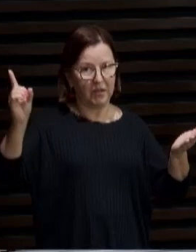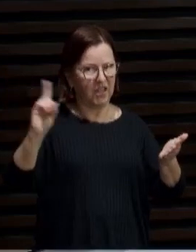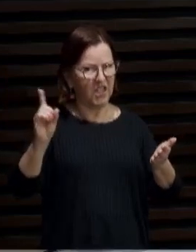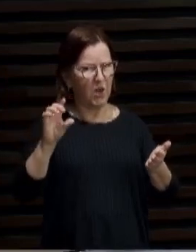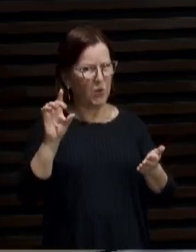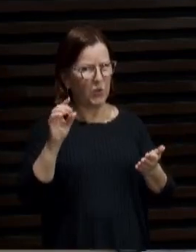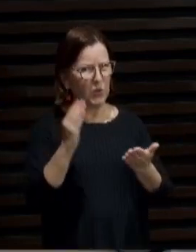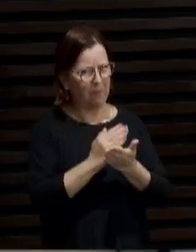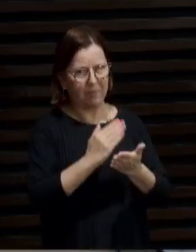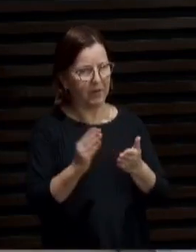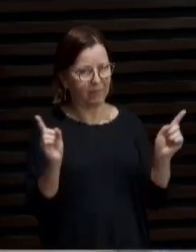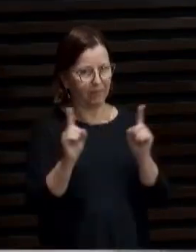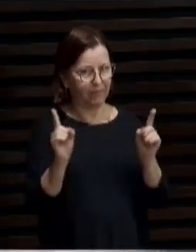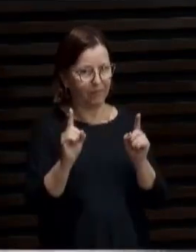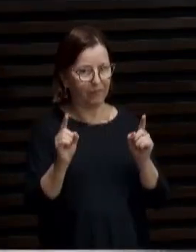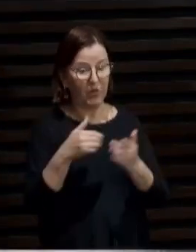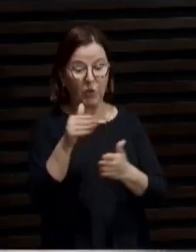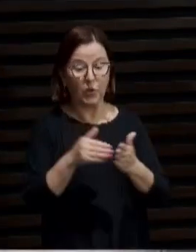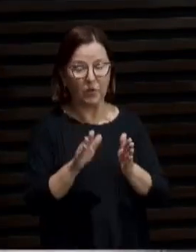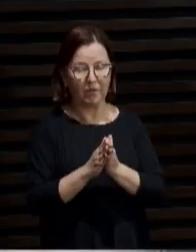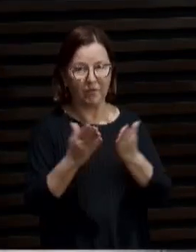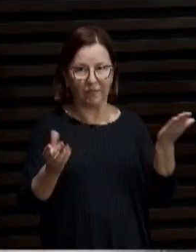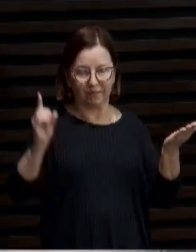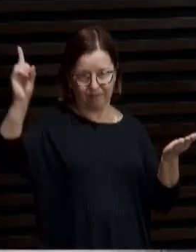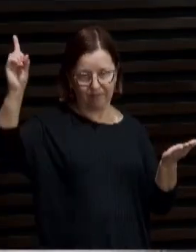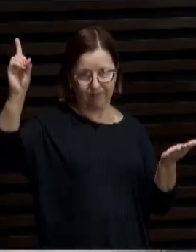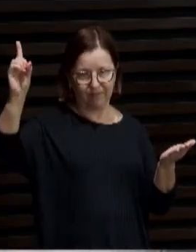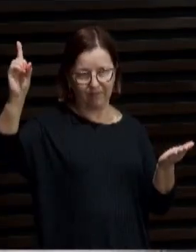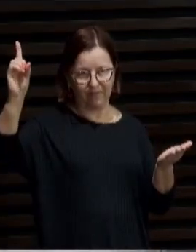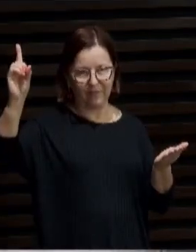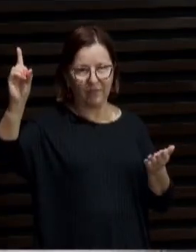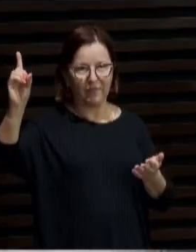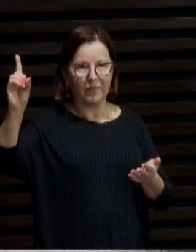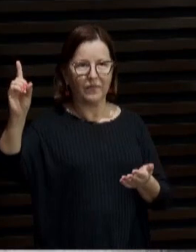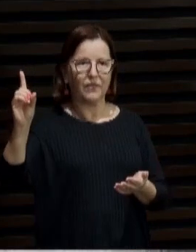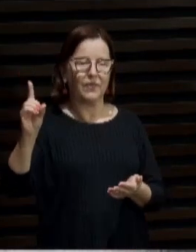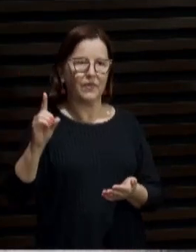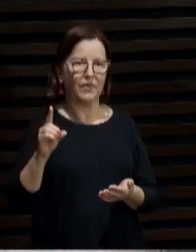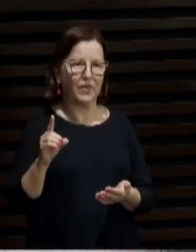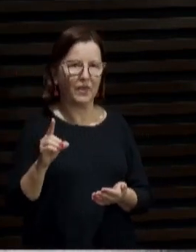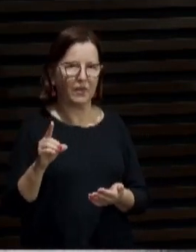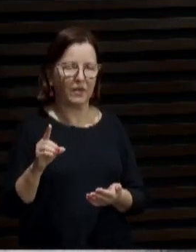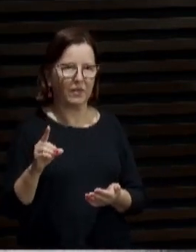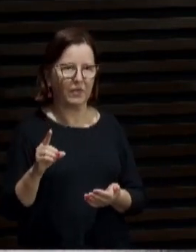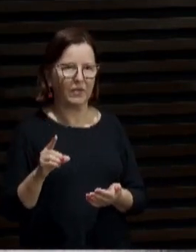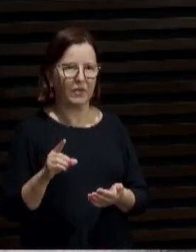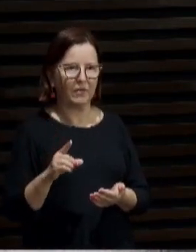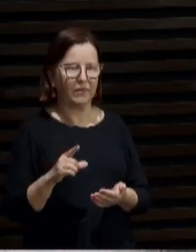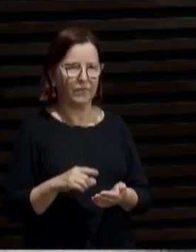Você não pode pegar só uma parte, né? É toda a Escritura. Tem gente que pega apenas a soberania de Deus, mas não pega a responsabilidade do